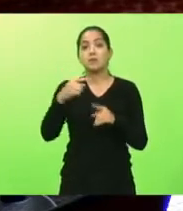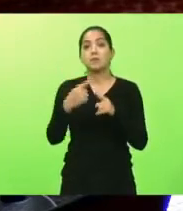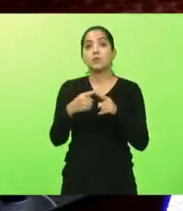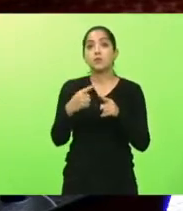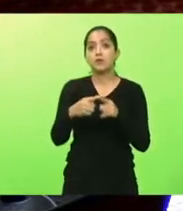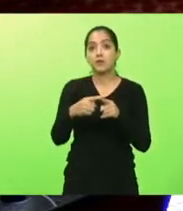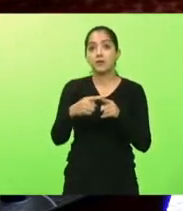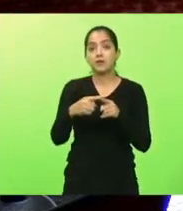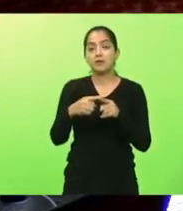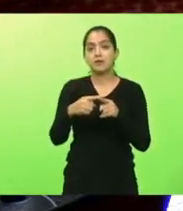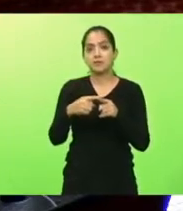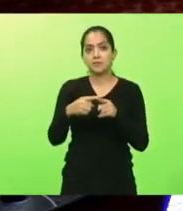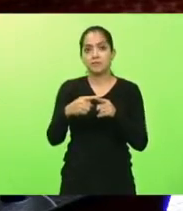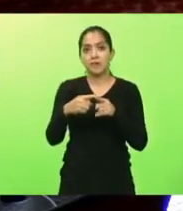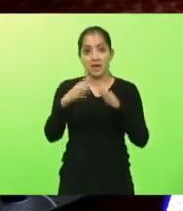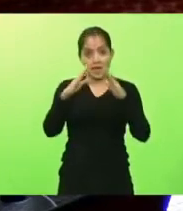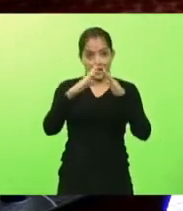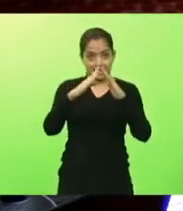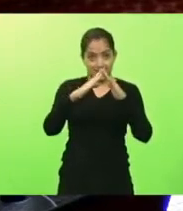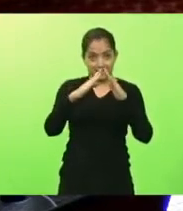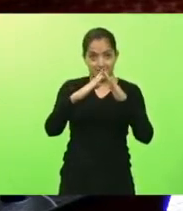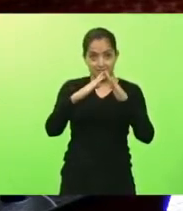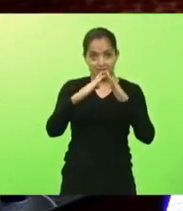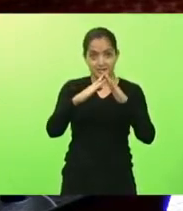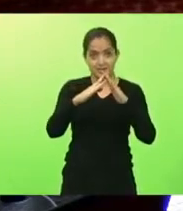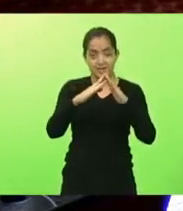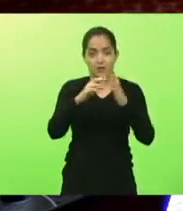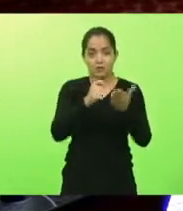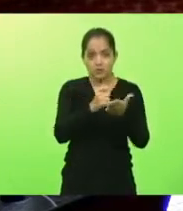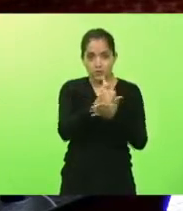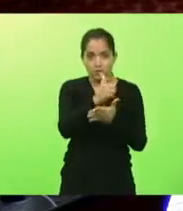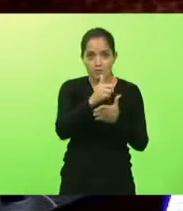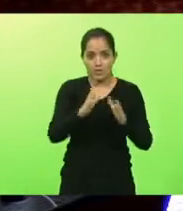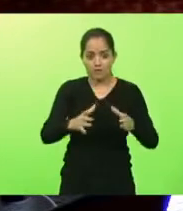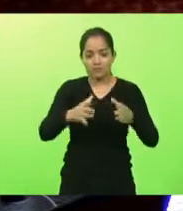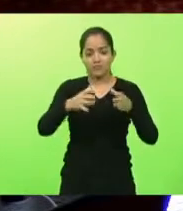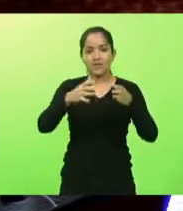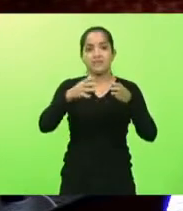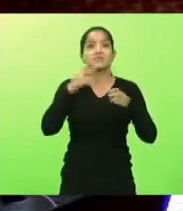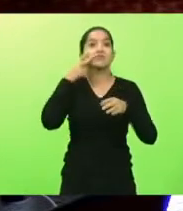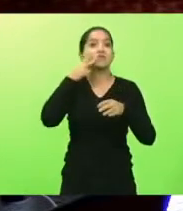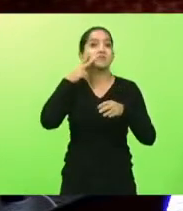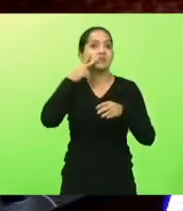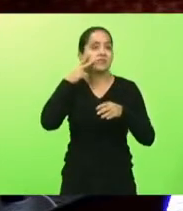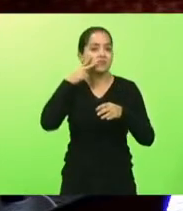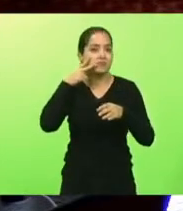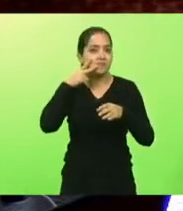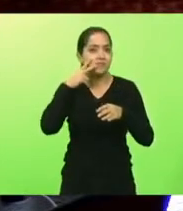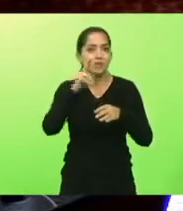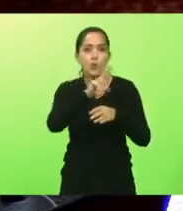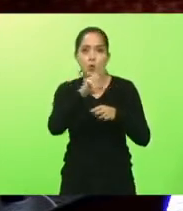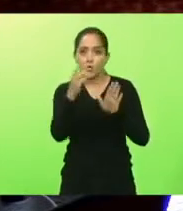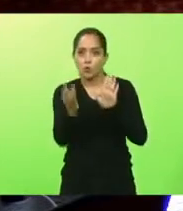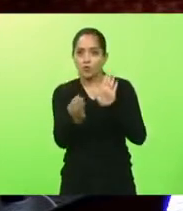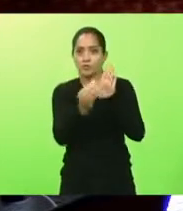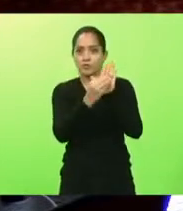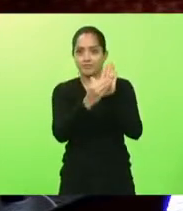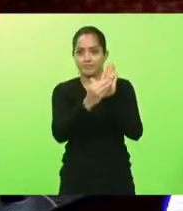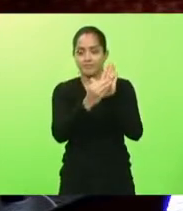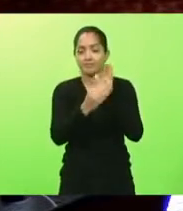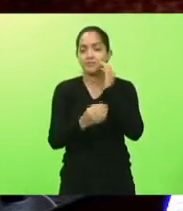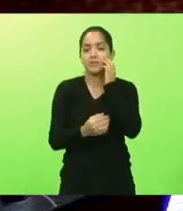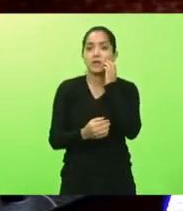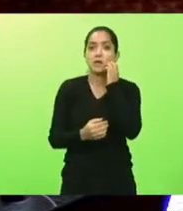endereço da casa onde compraram, dava numa casa de vinhos, aí a Polícia Federal colocou o nome de Operação Sangria. Aí eu